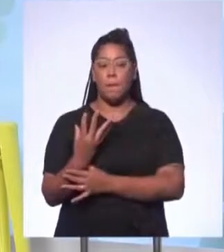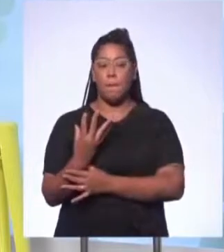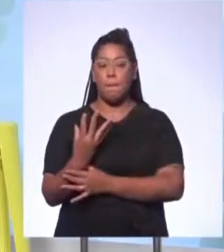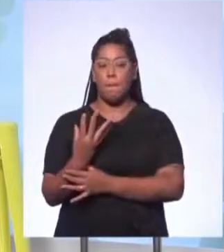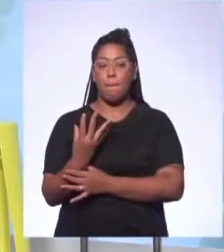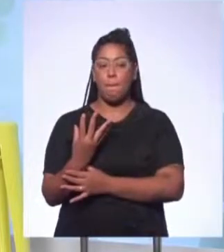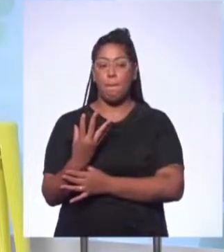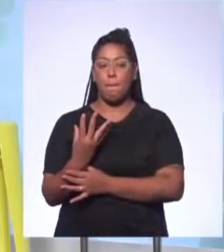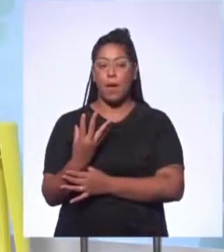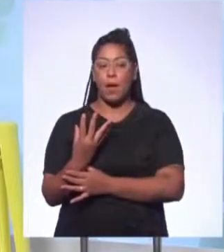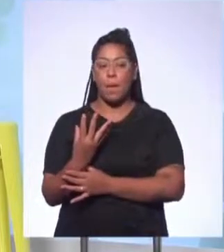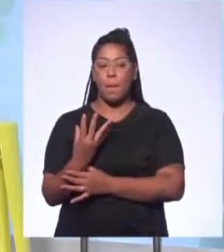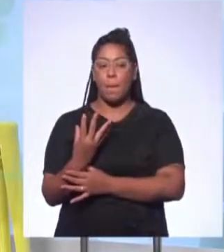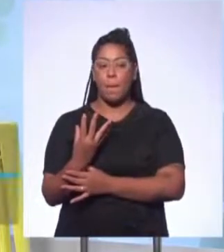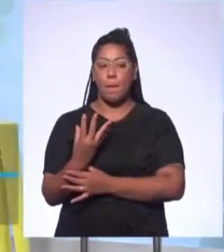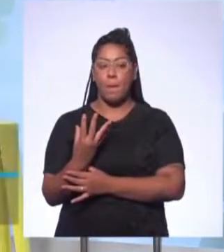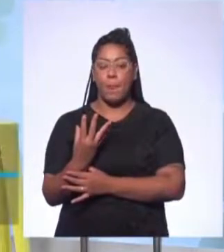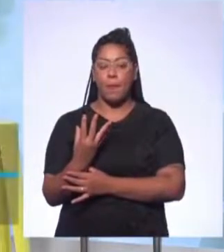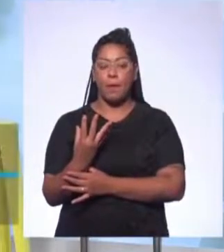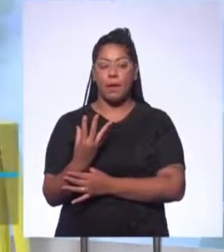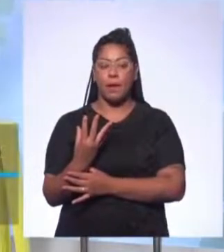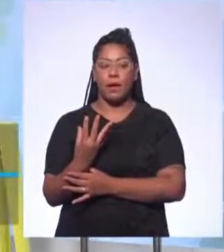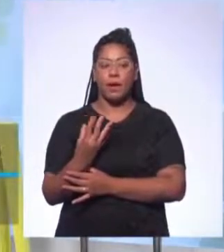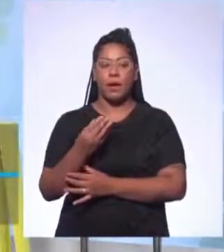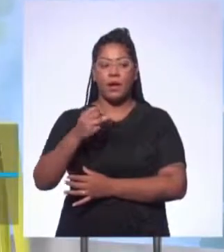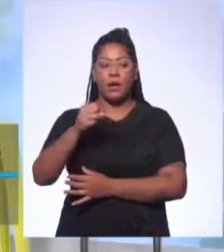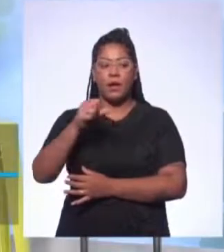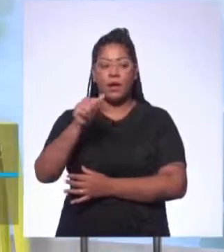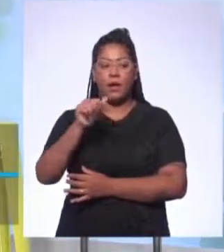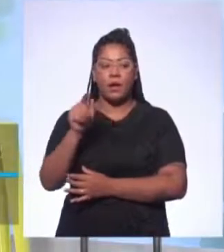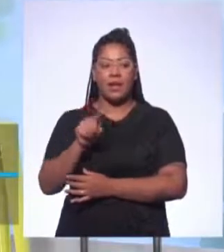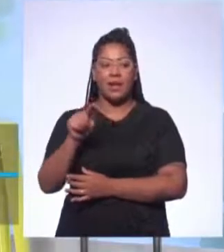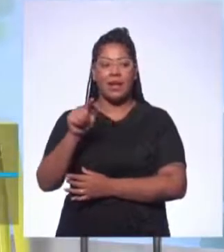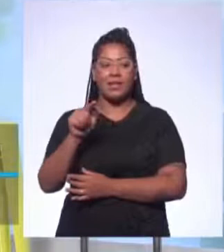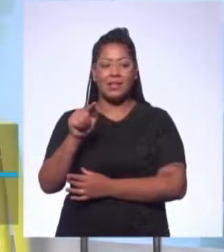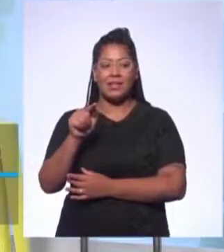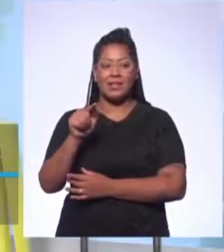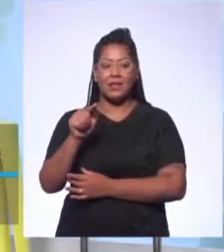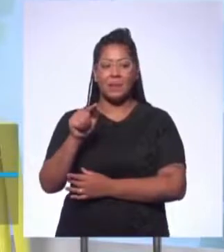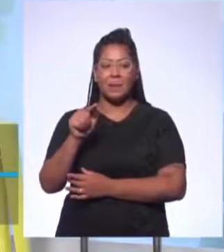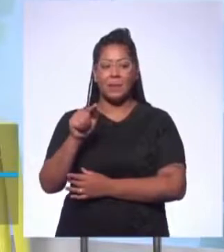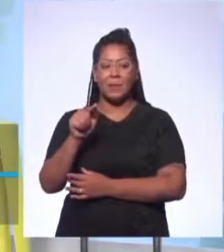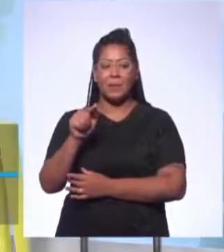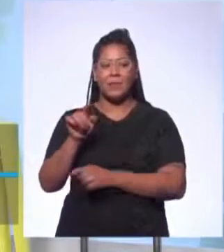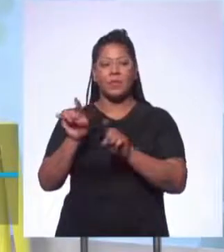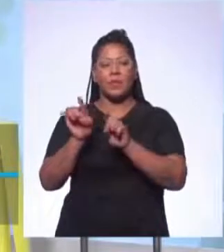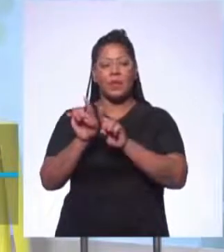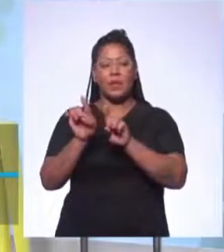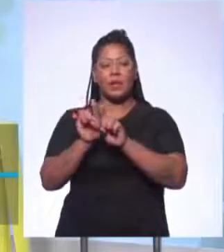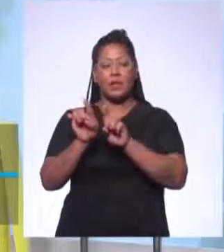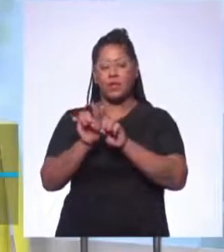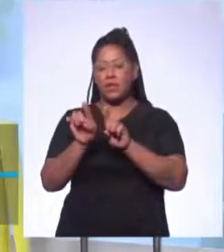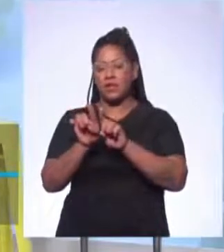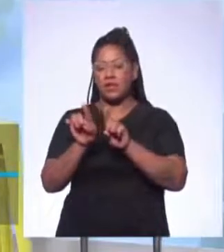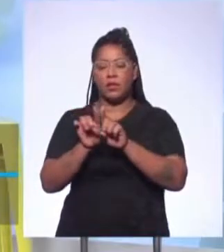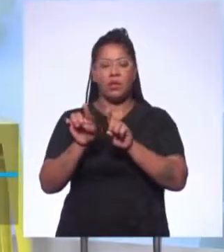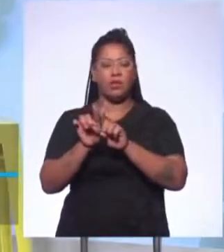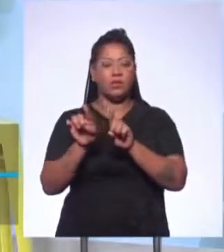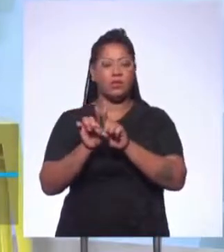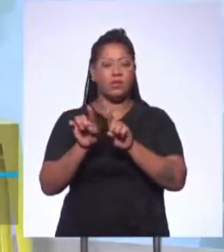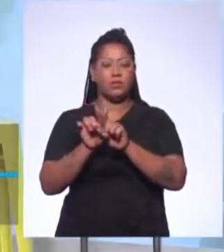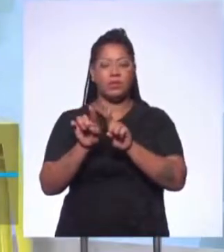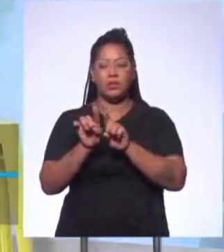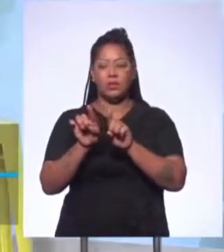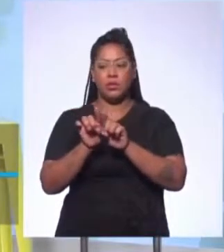carbono, certo? 3 átomos de cloro e um átomo de flúor.